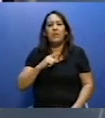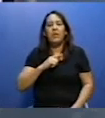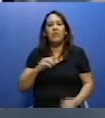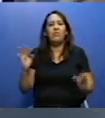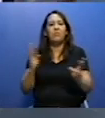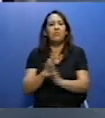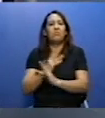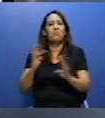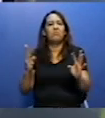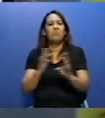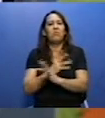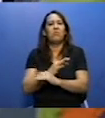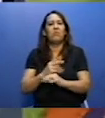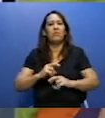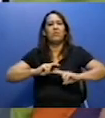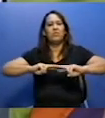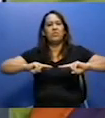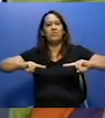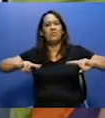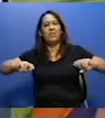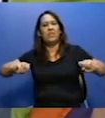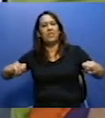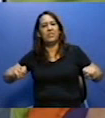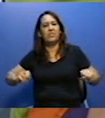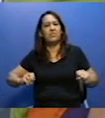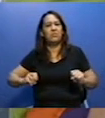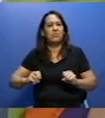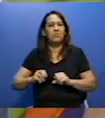meios de transportes,